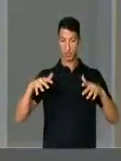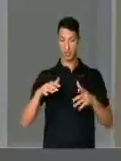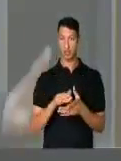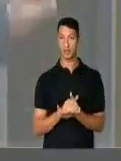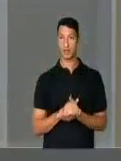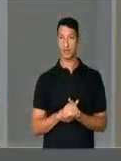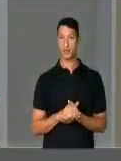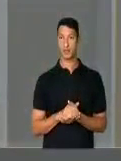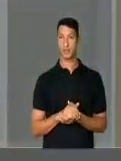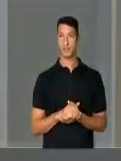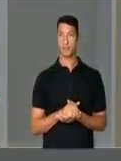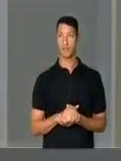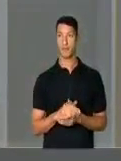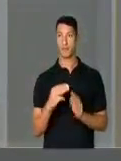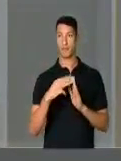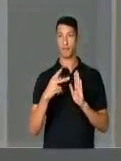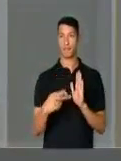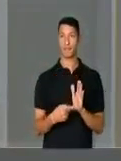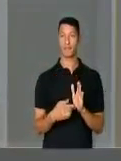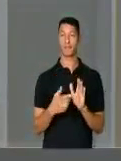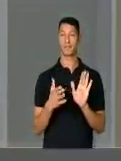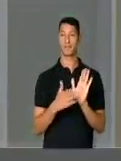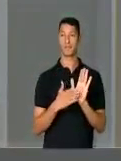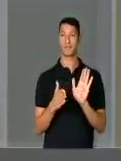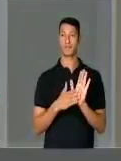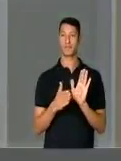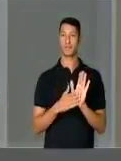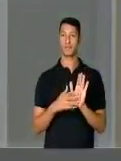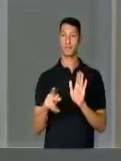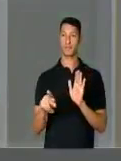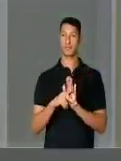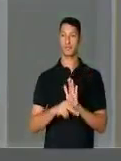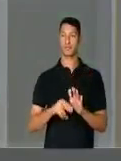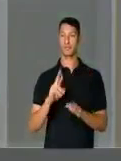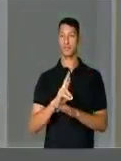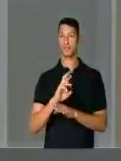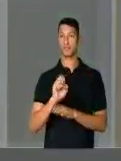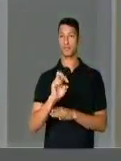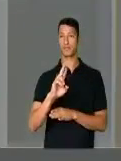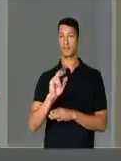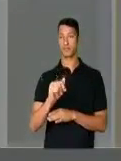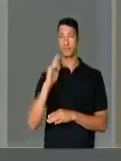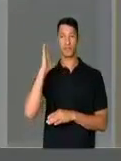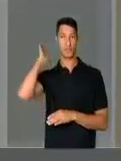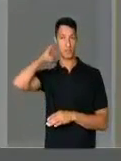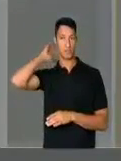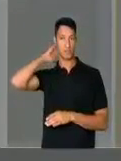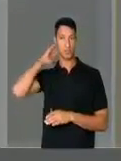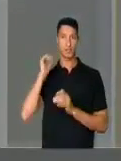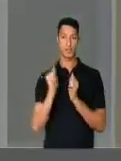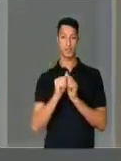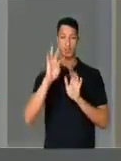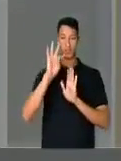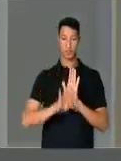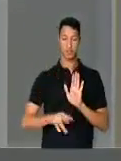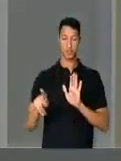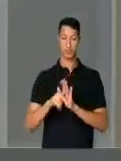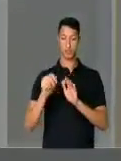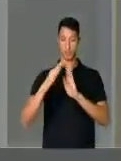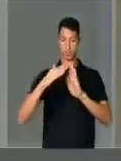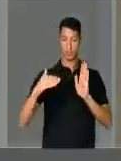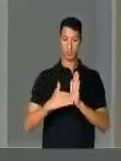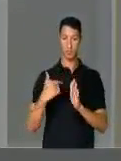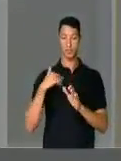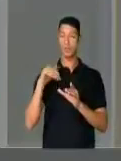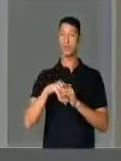plenário a MP que tratou das reservas lá do Pará, com o texto que veio do